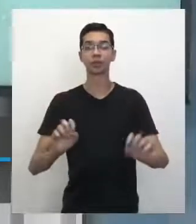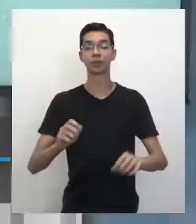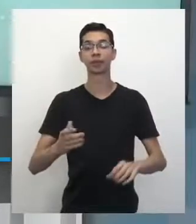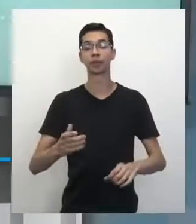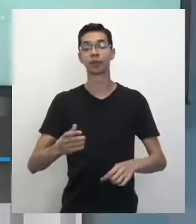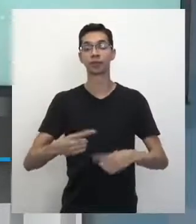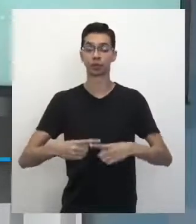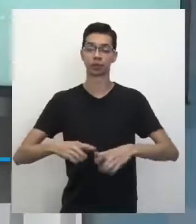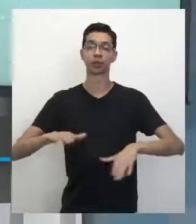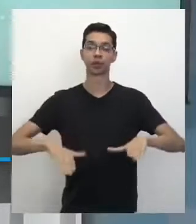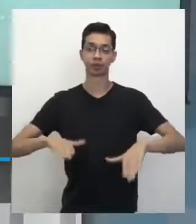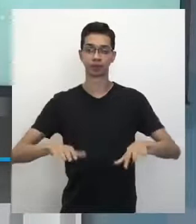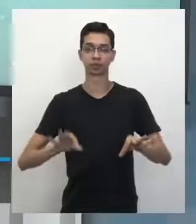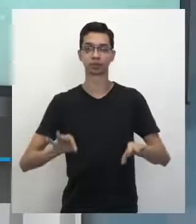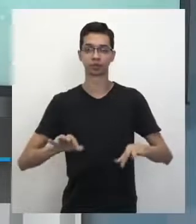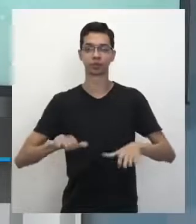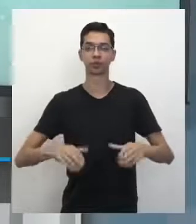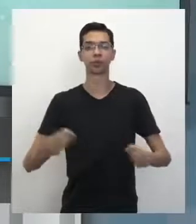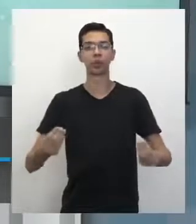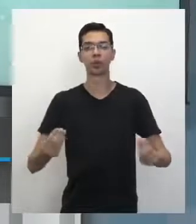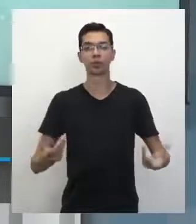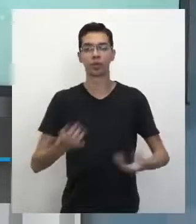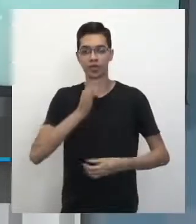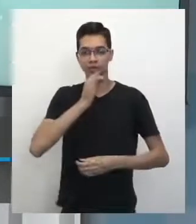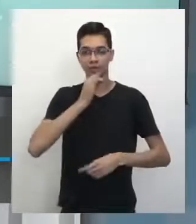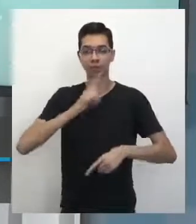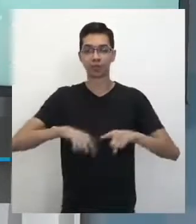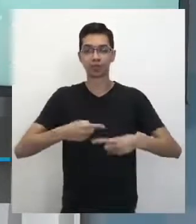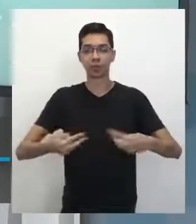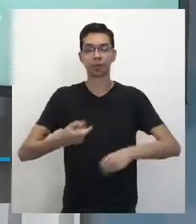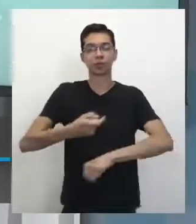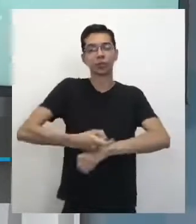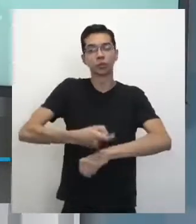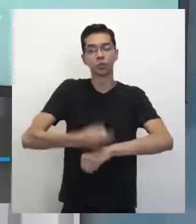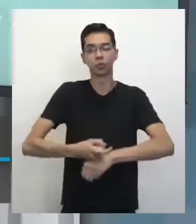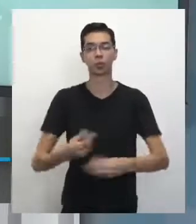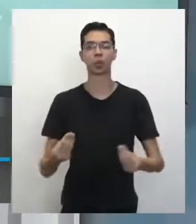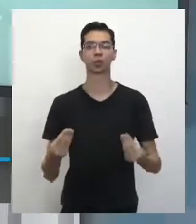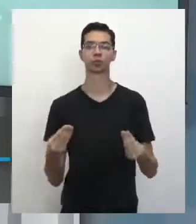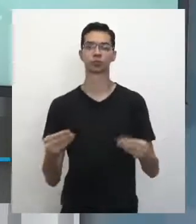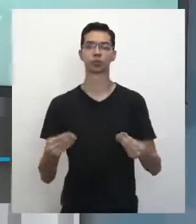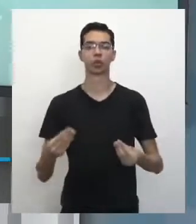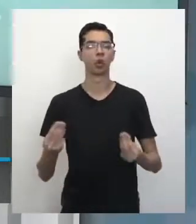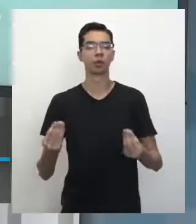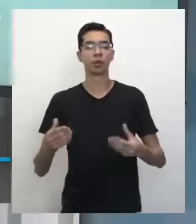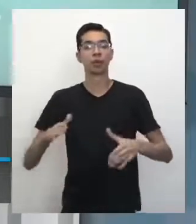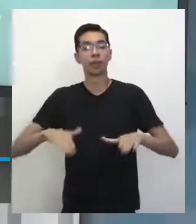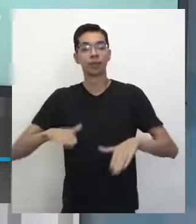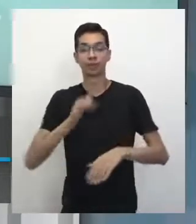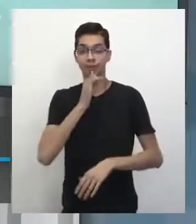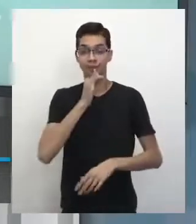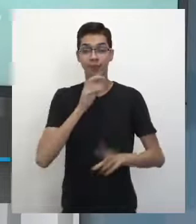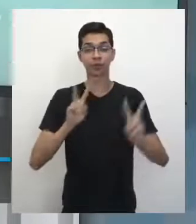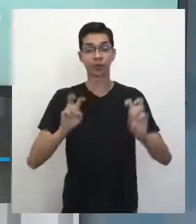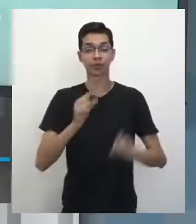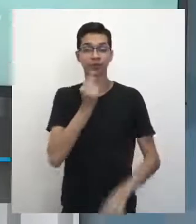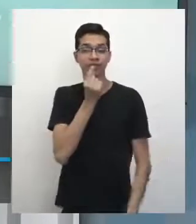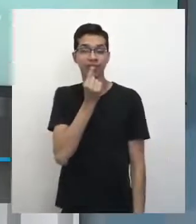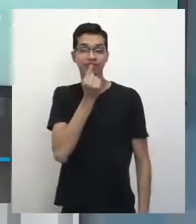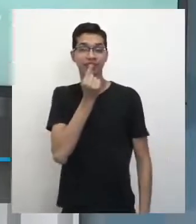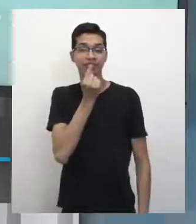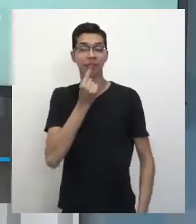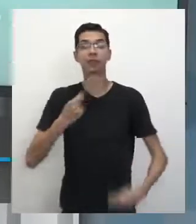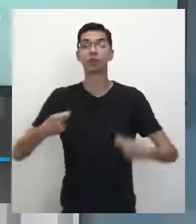vai depender mesmo da questão da dureza do material, o quanto ele é resistente. Sim. E para um implante dentário, ele precisa ser